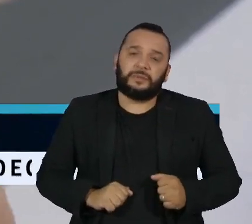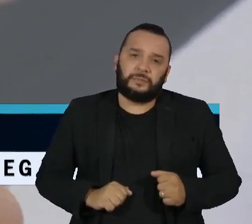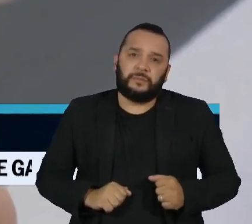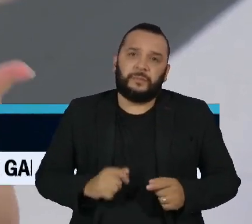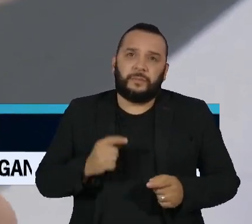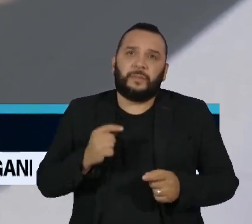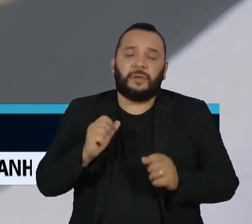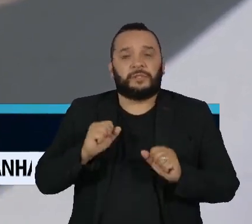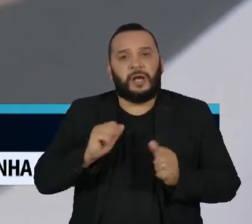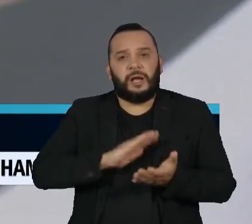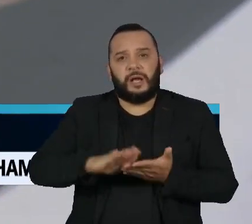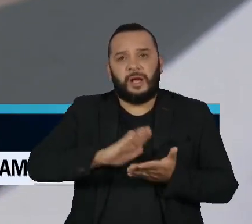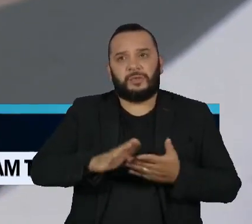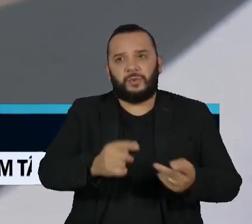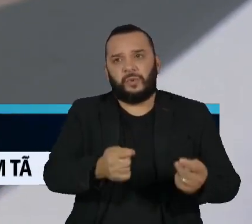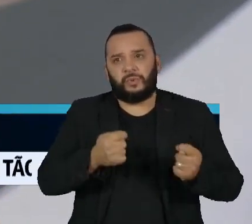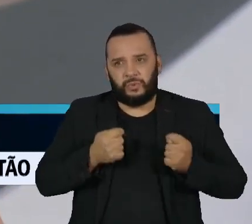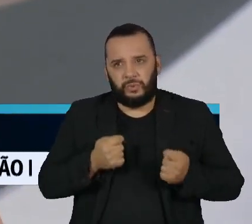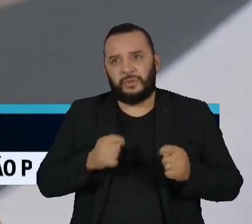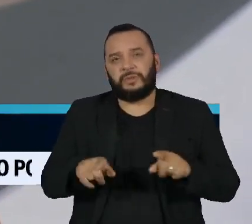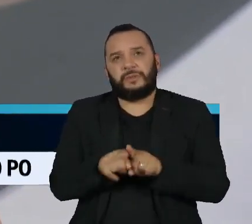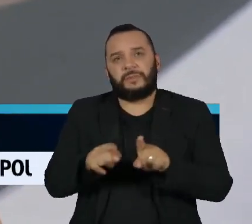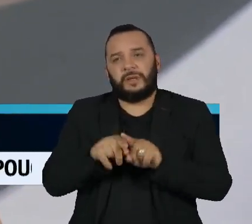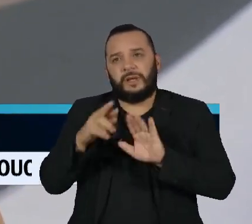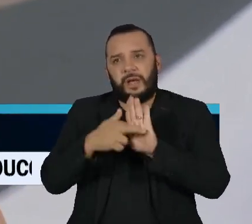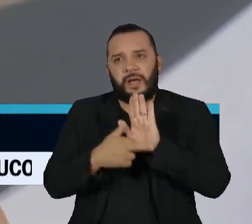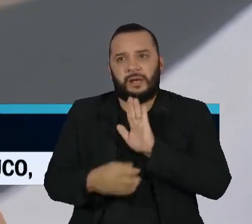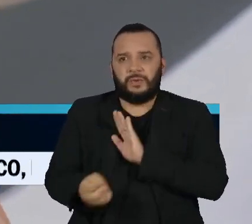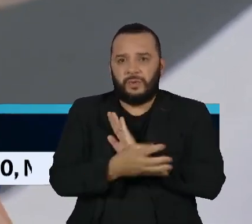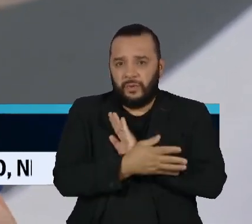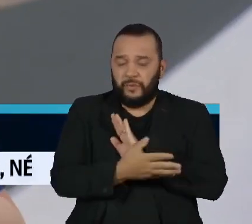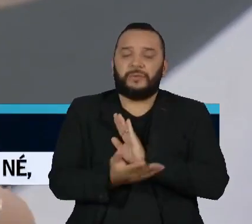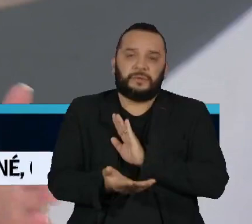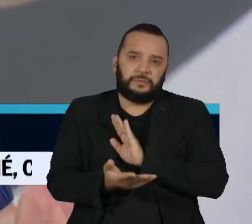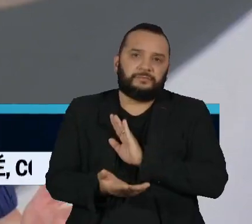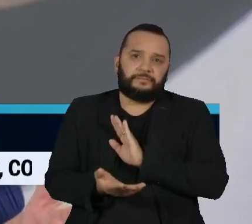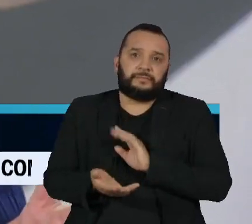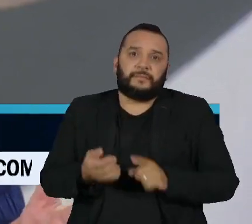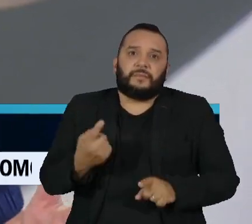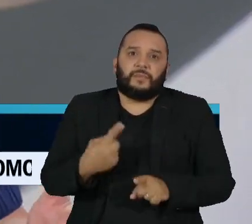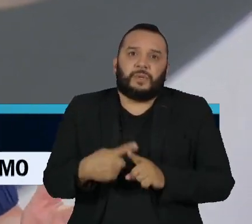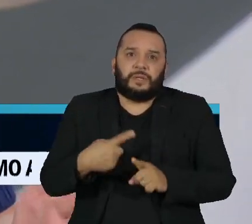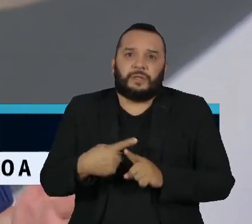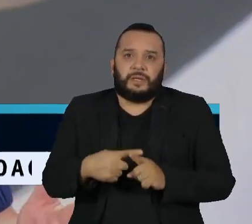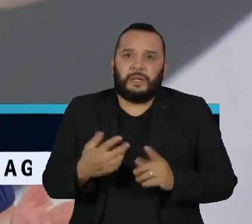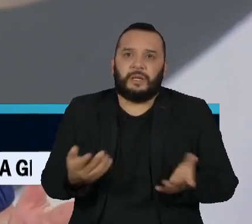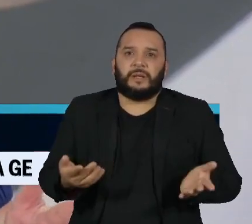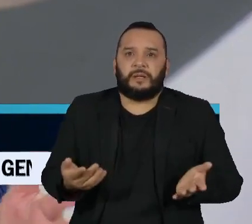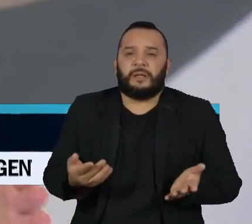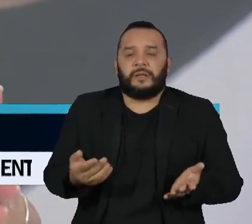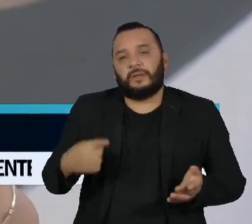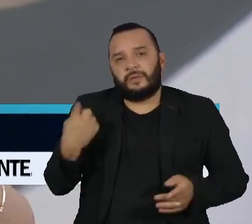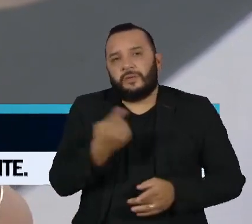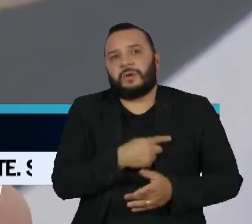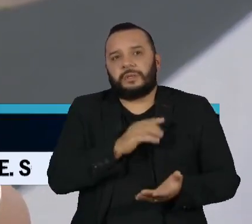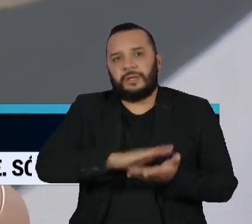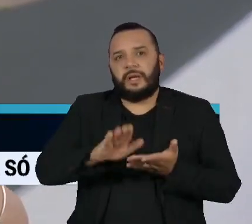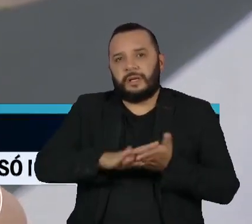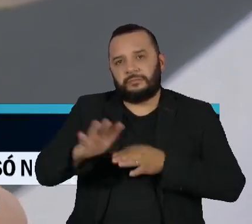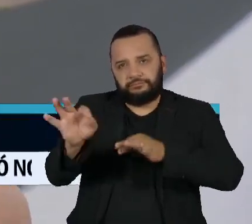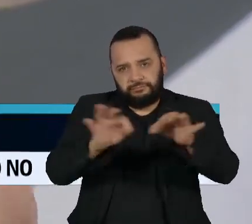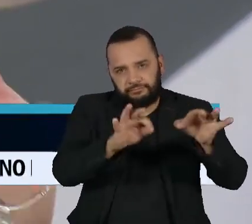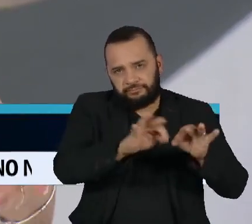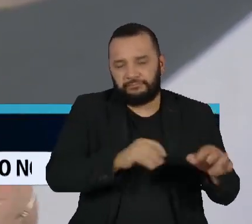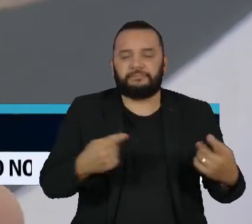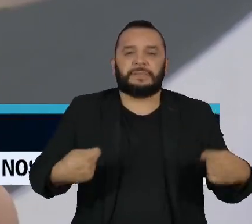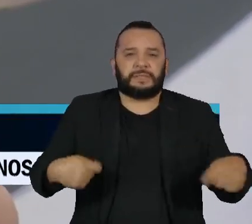o arcabouço fiscal e com essa nova regra fiscal. Primeiro porque a gente precisa colocar as contas em ordem. O teto